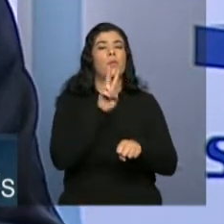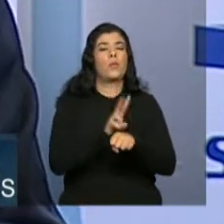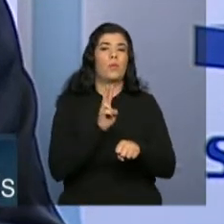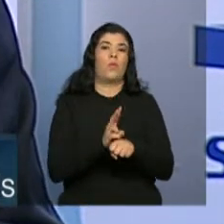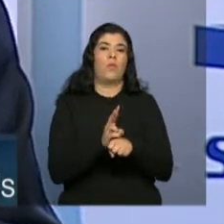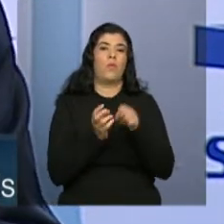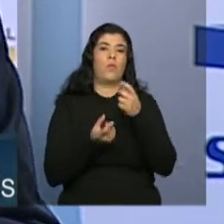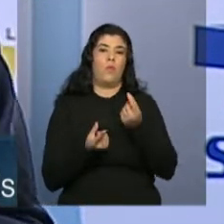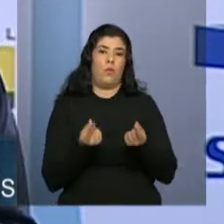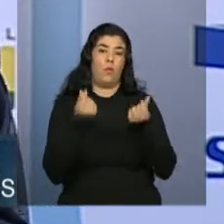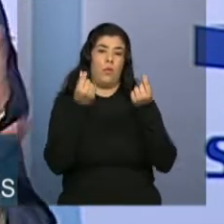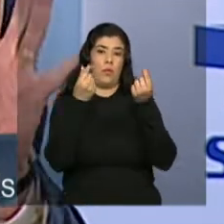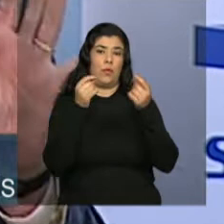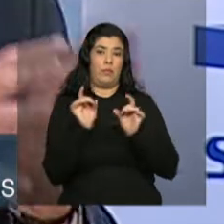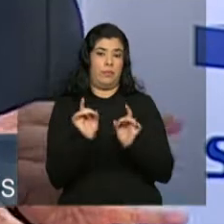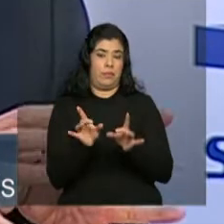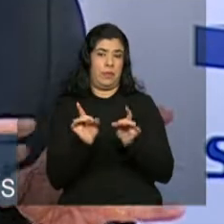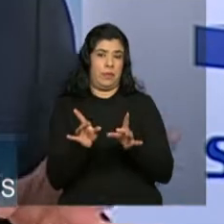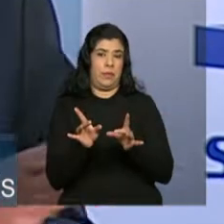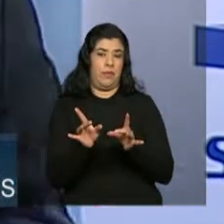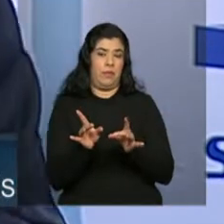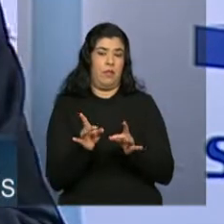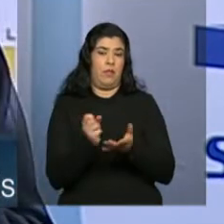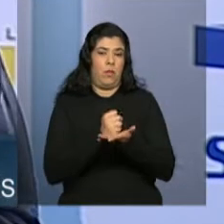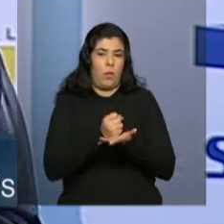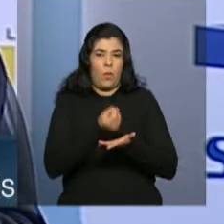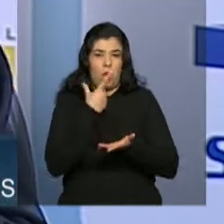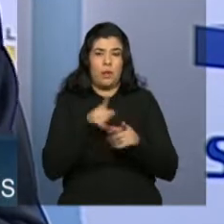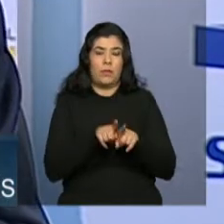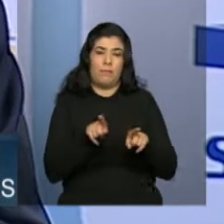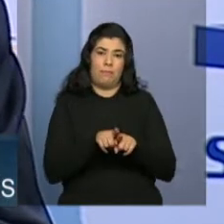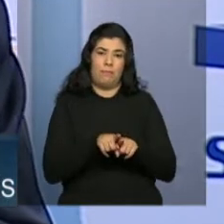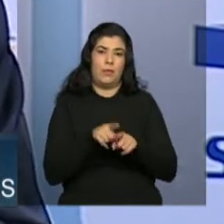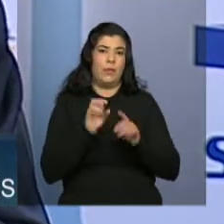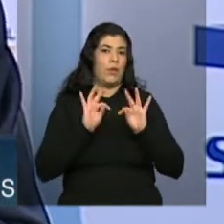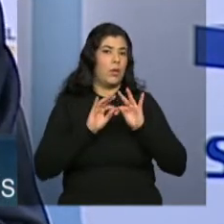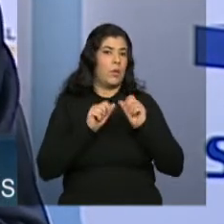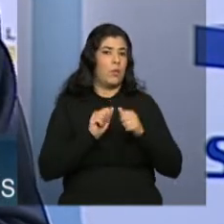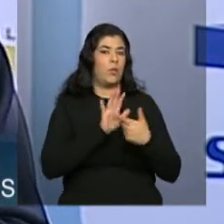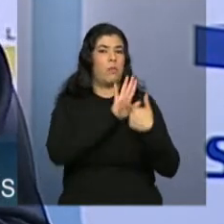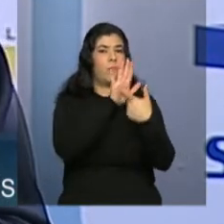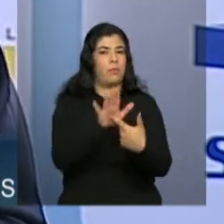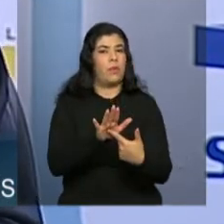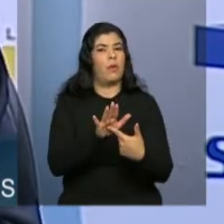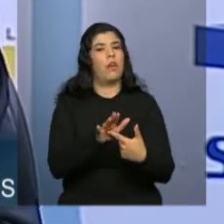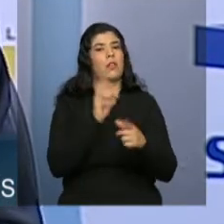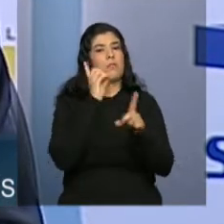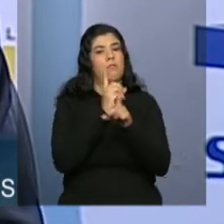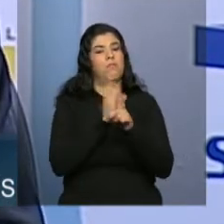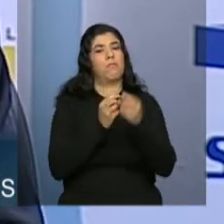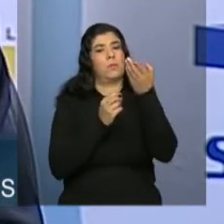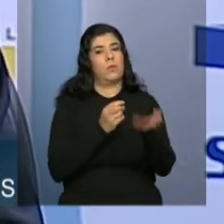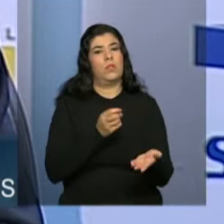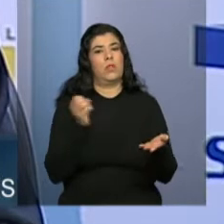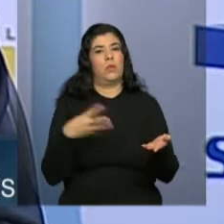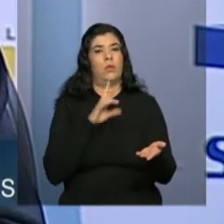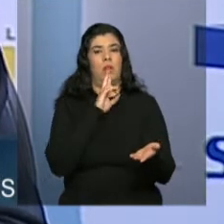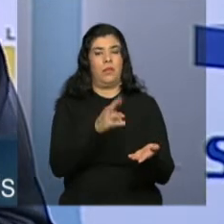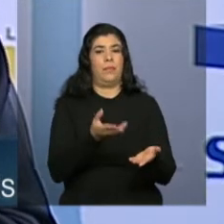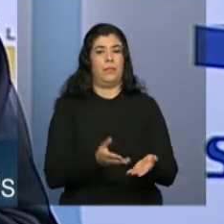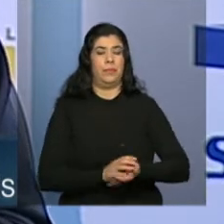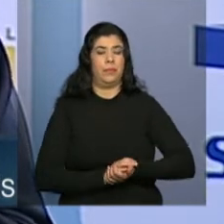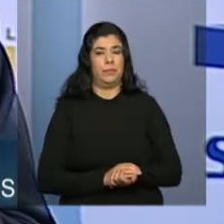aqui parâmetros eles utilizam e tudo isso se reflete aí nesse nesse resultado da nova forma pode passar